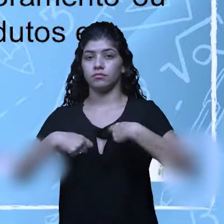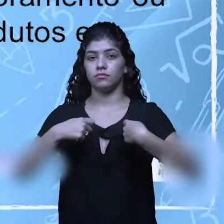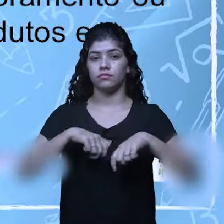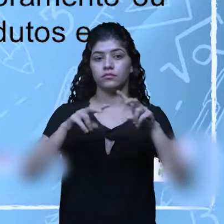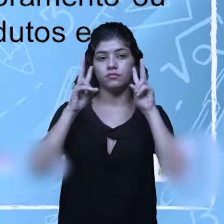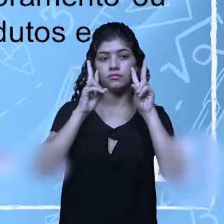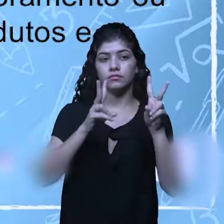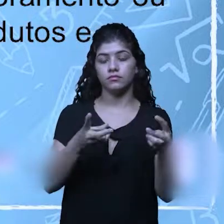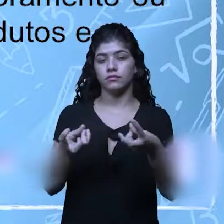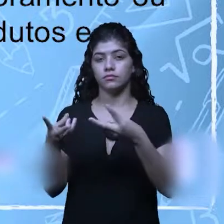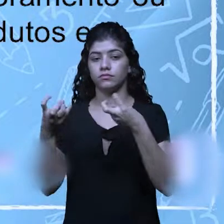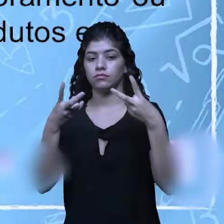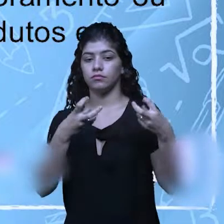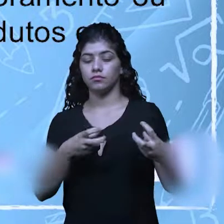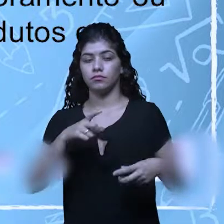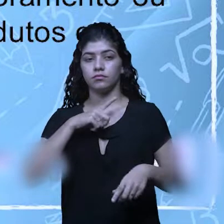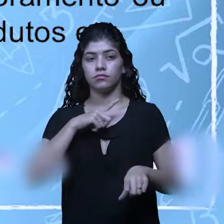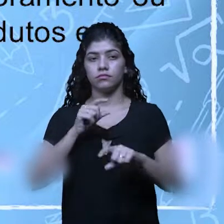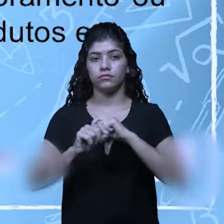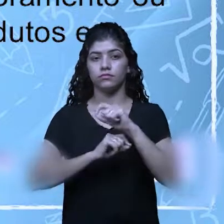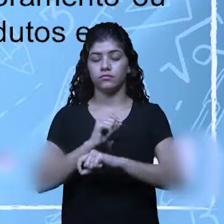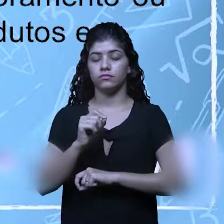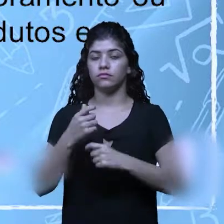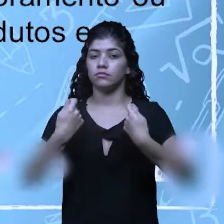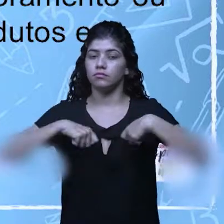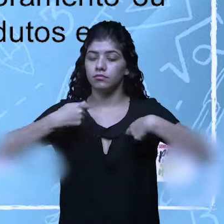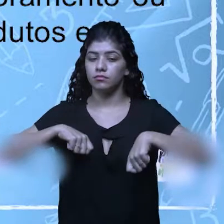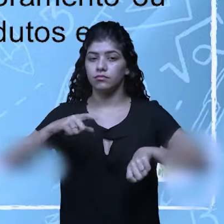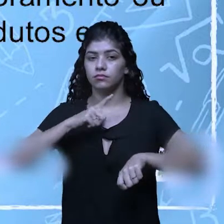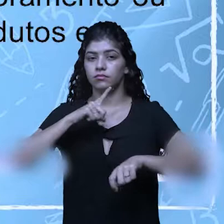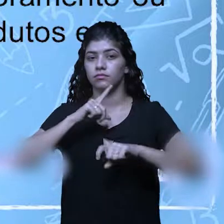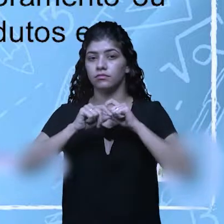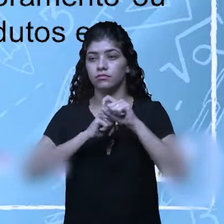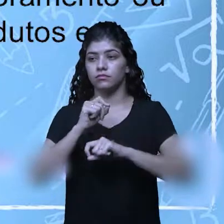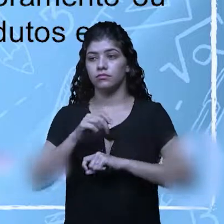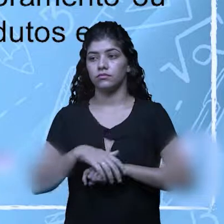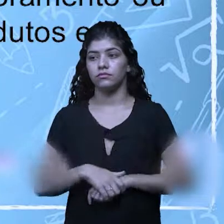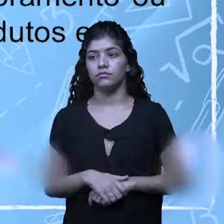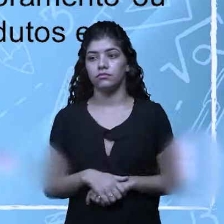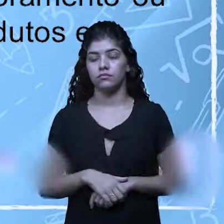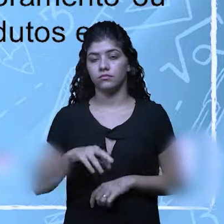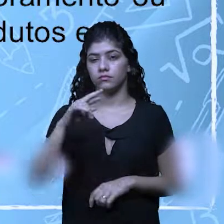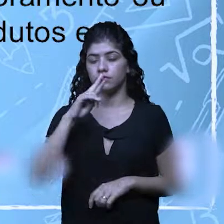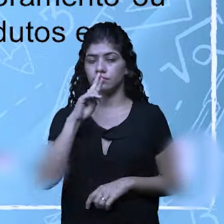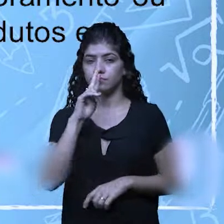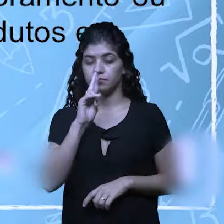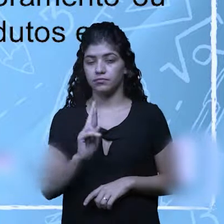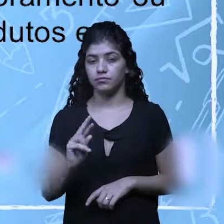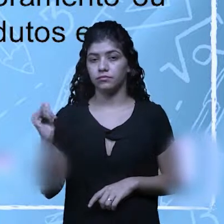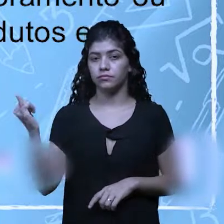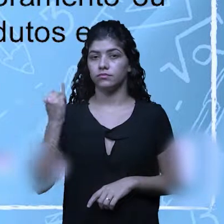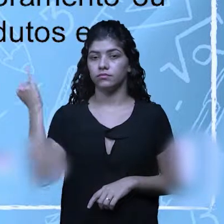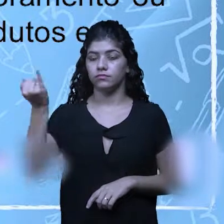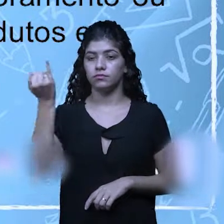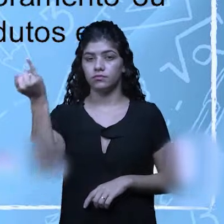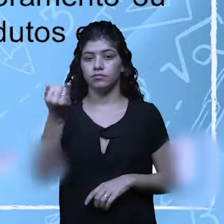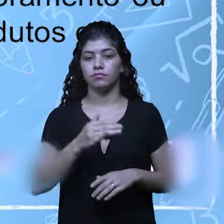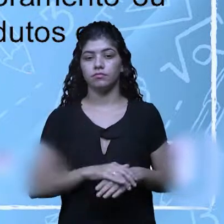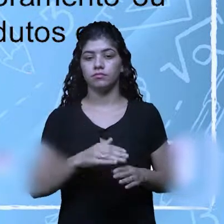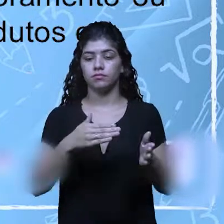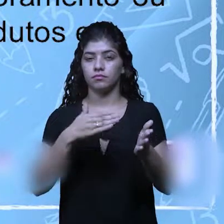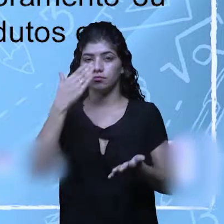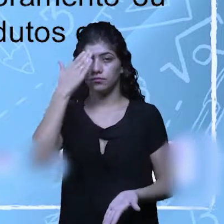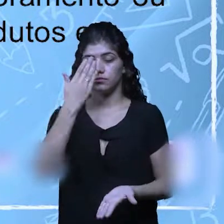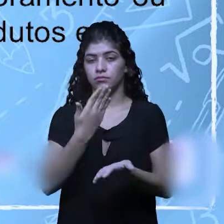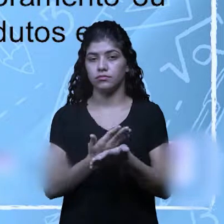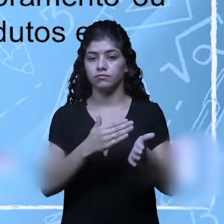organização deve monitorar e prover recursos necessários para assegurar resultados válidos e